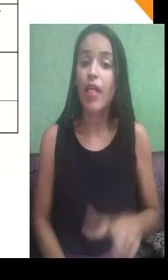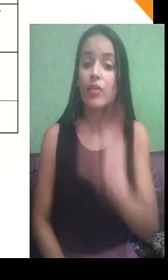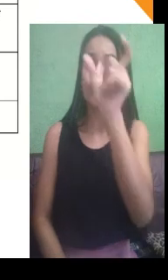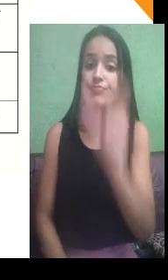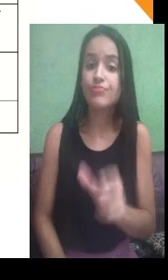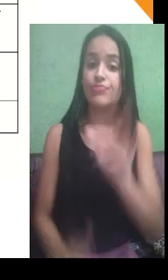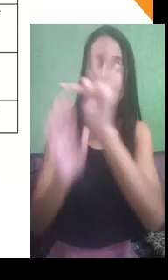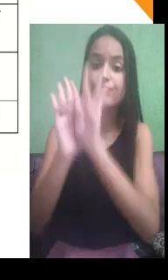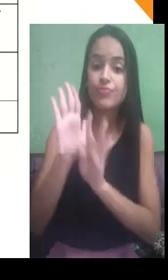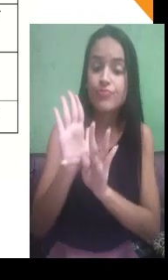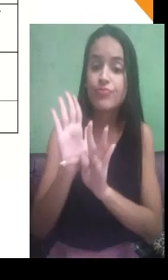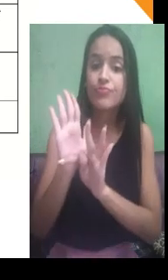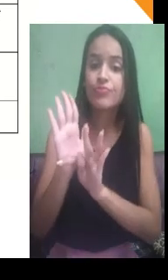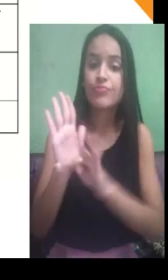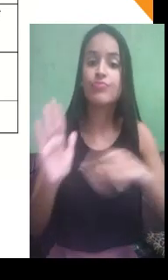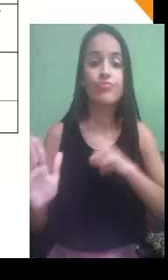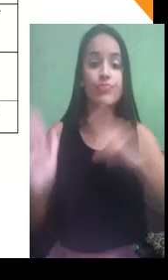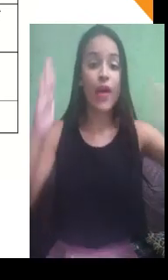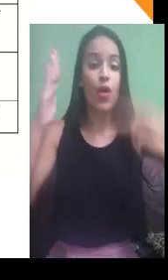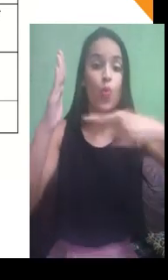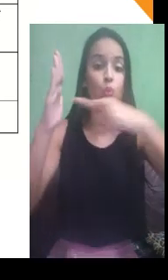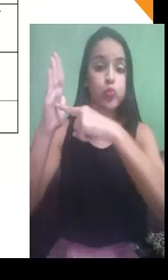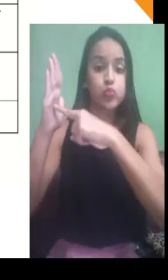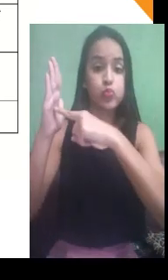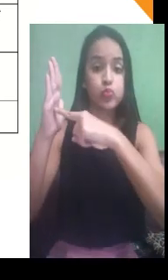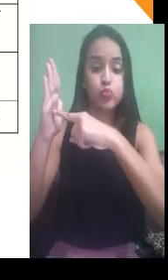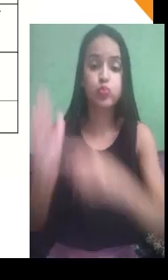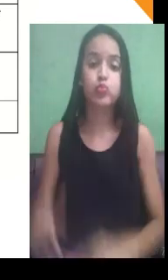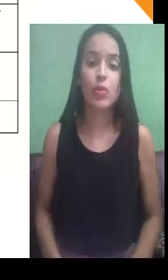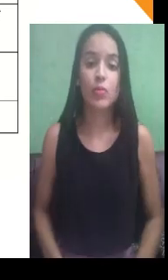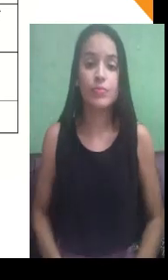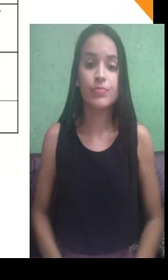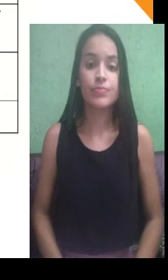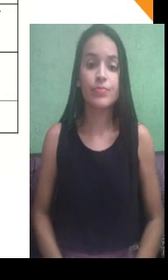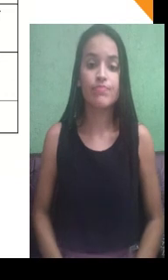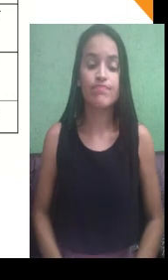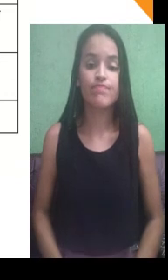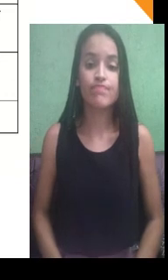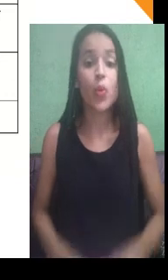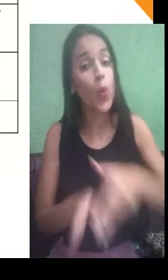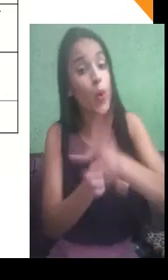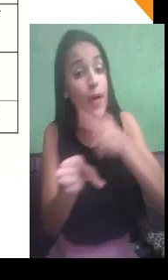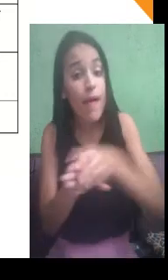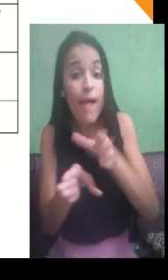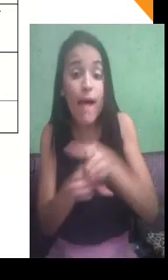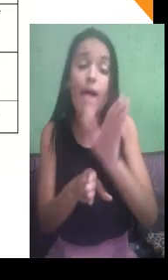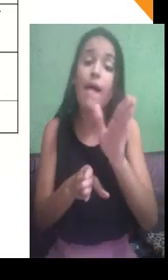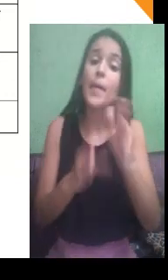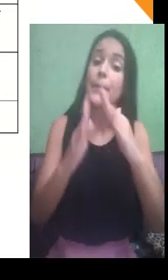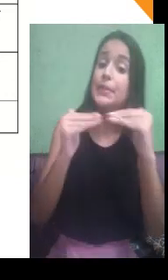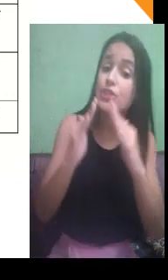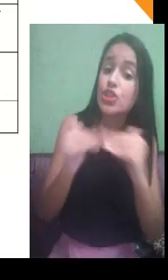sobre um tema. No de cima, a intenção é somente informar, expor dados, expor fatos,